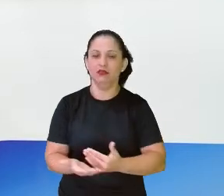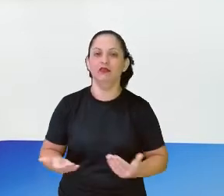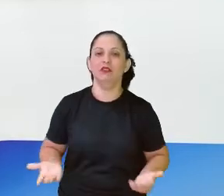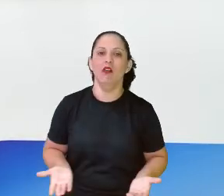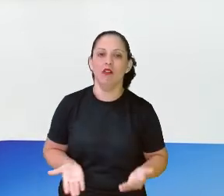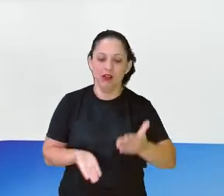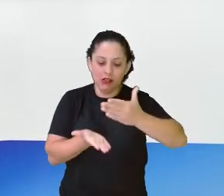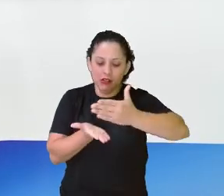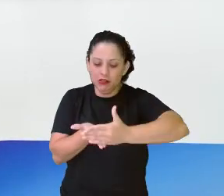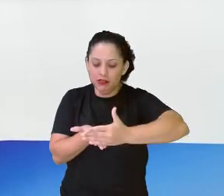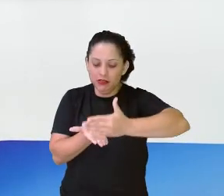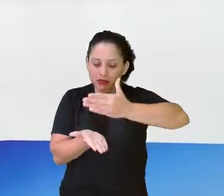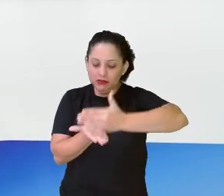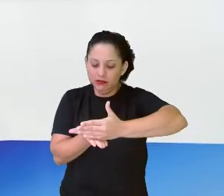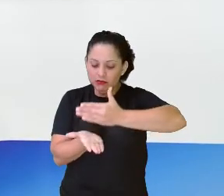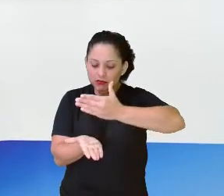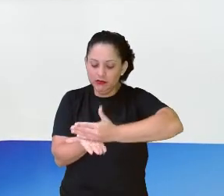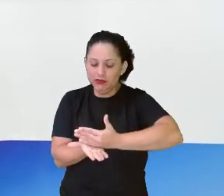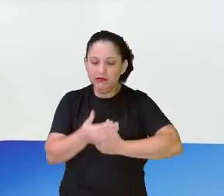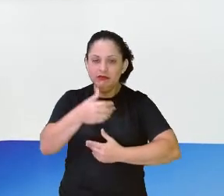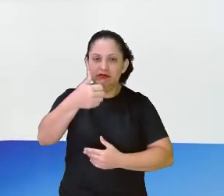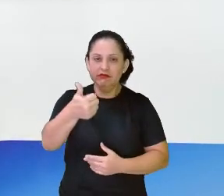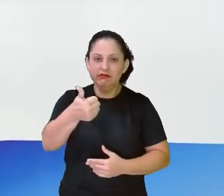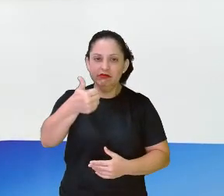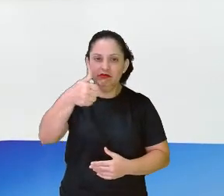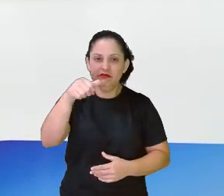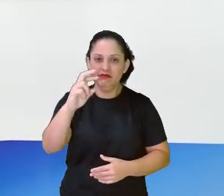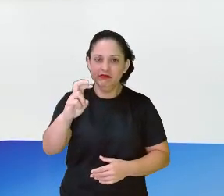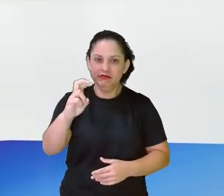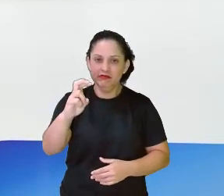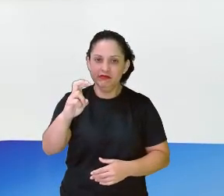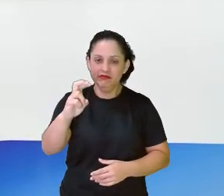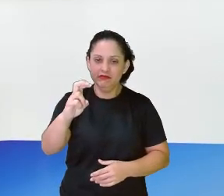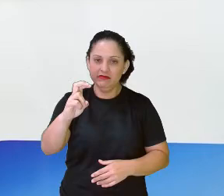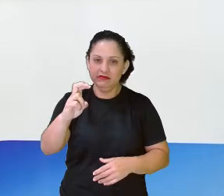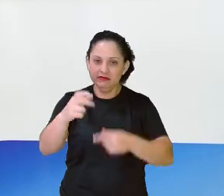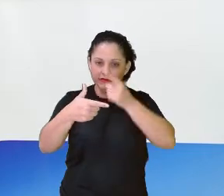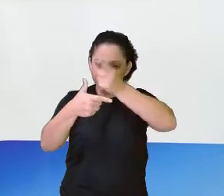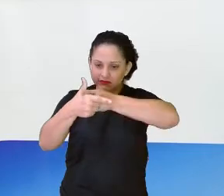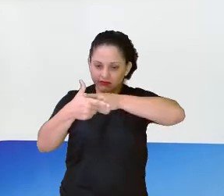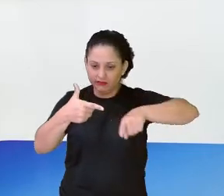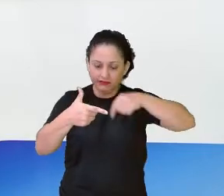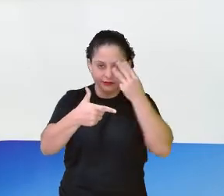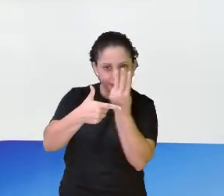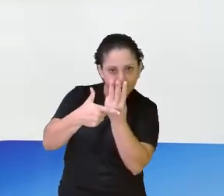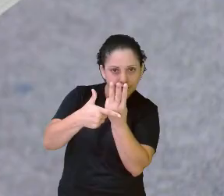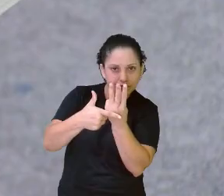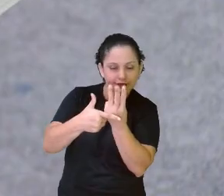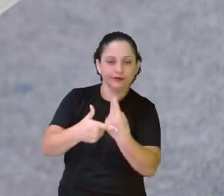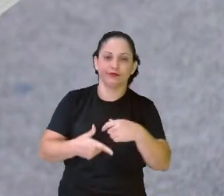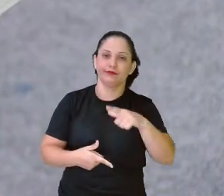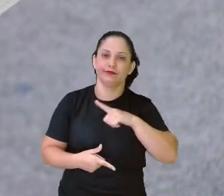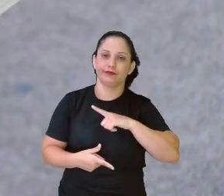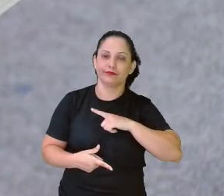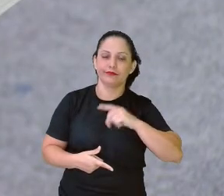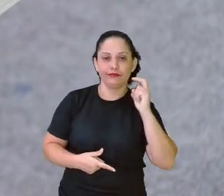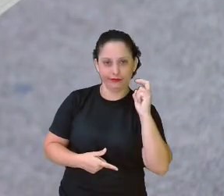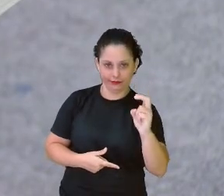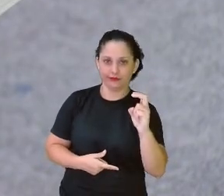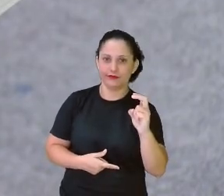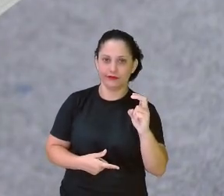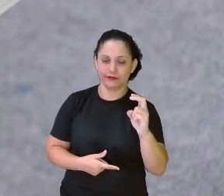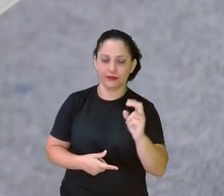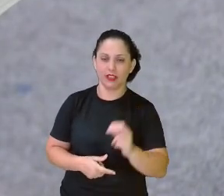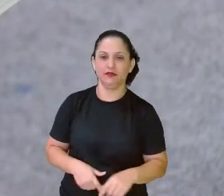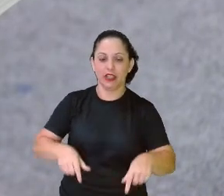eu dividir 15 por 3, eu vou ter 5 bonequinhos.